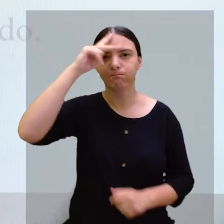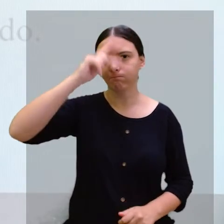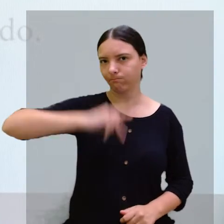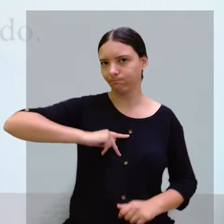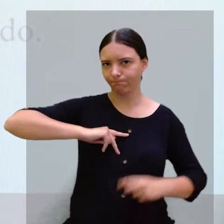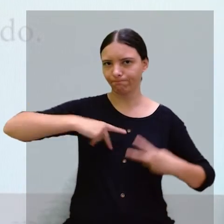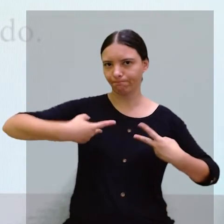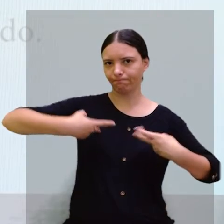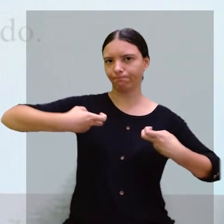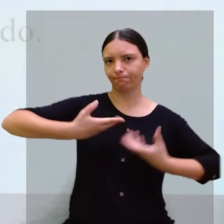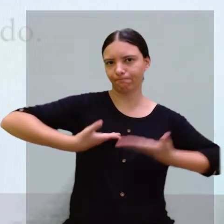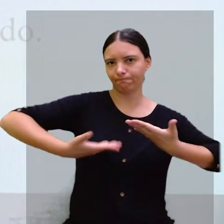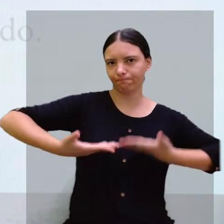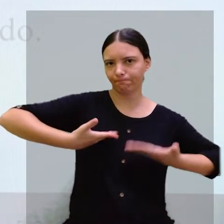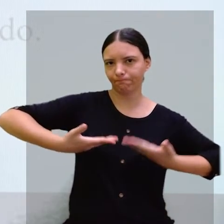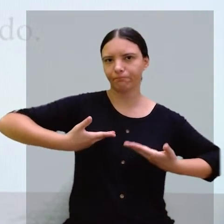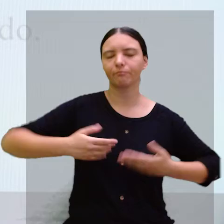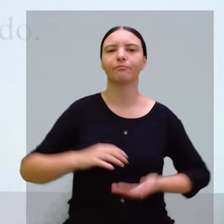de se relacionar com o mundo.